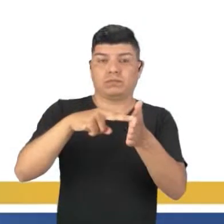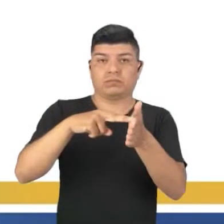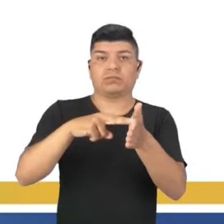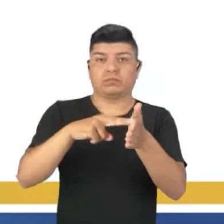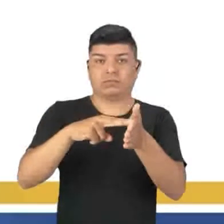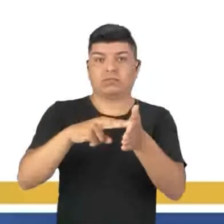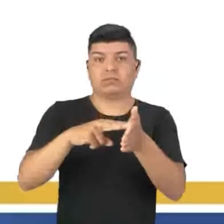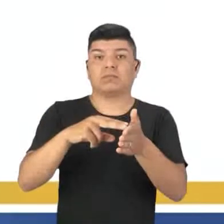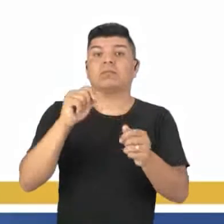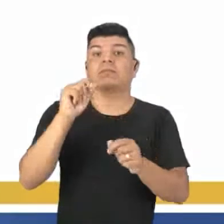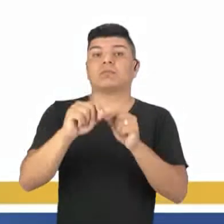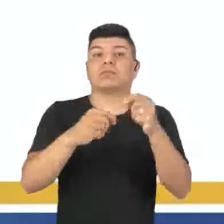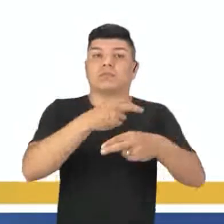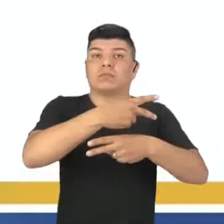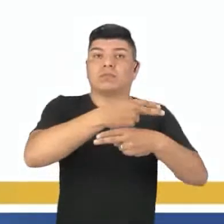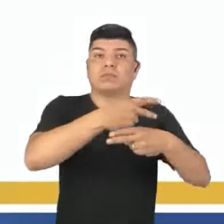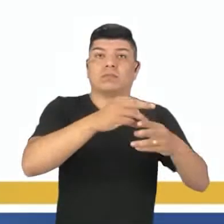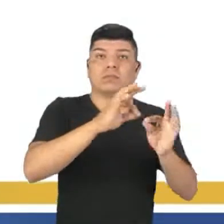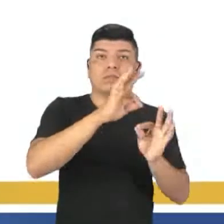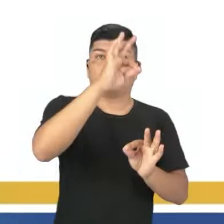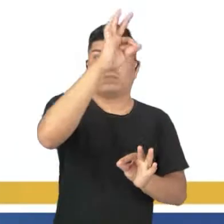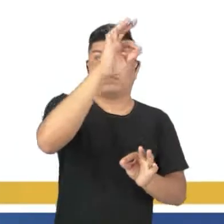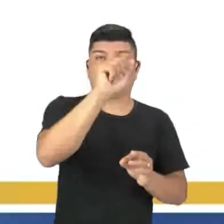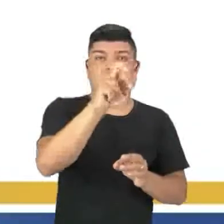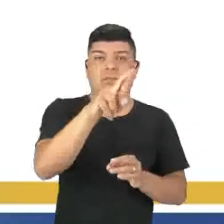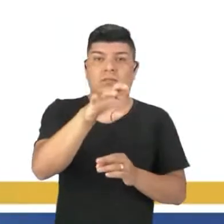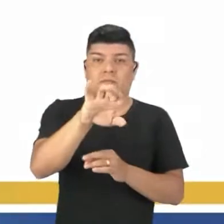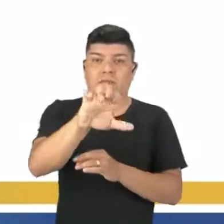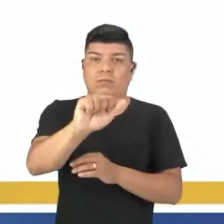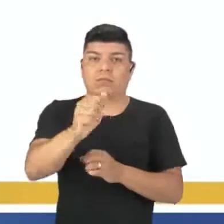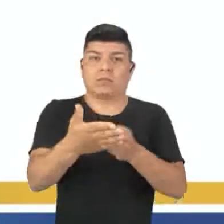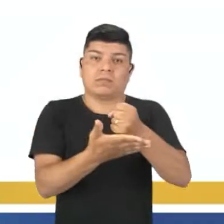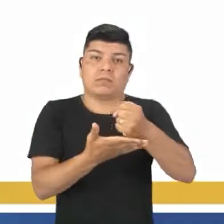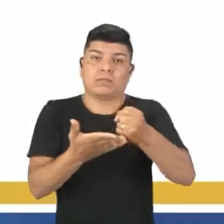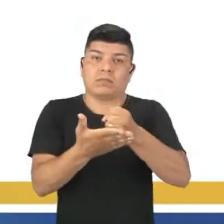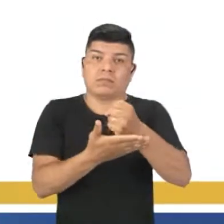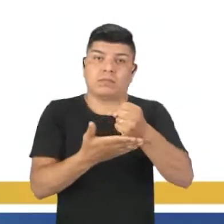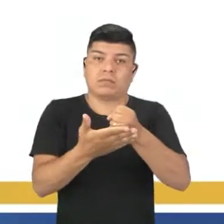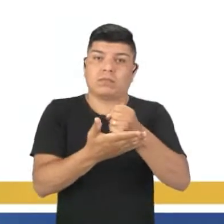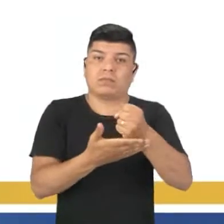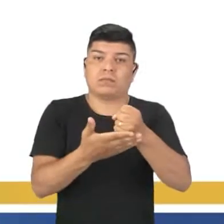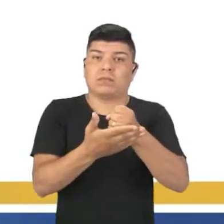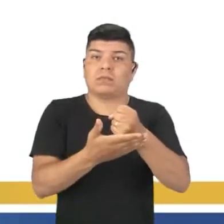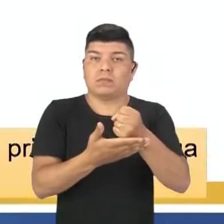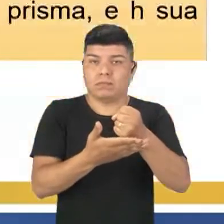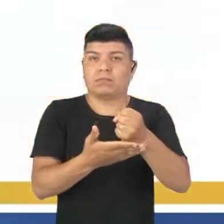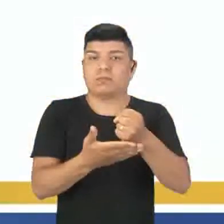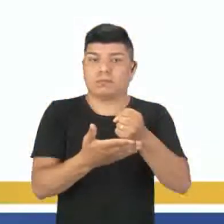pelo produto da medida da área de sua base pela medida de sua altura.